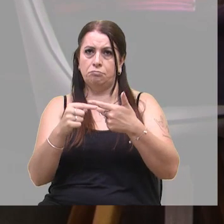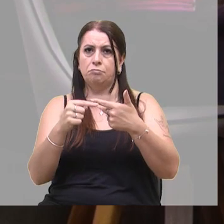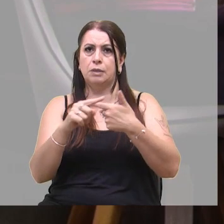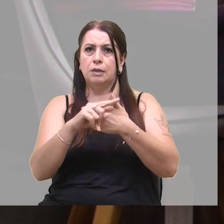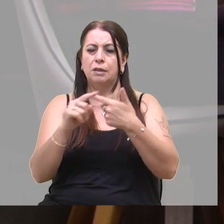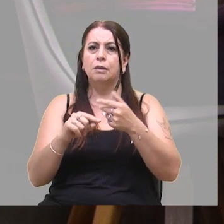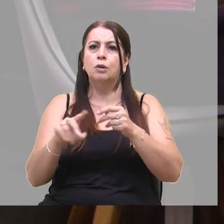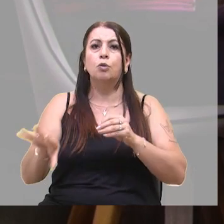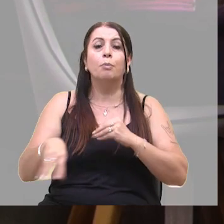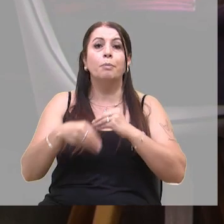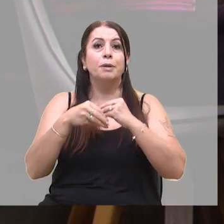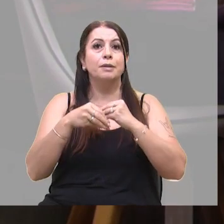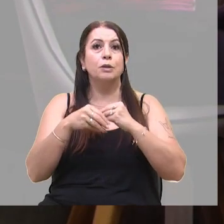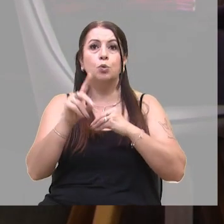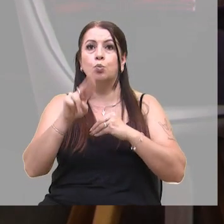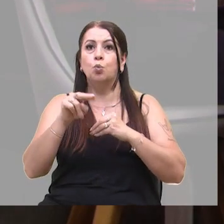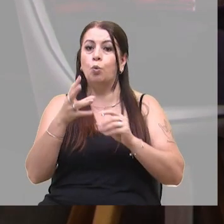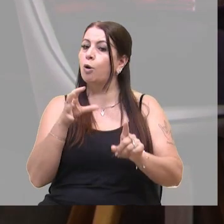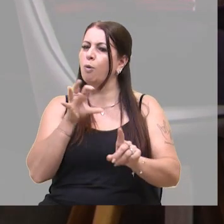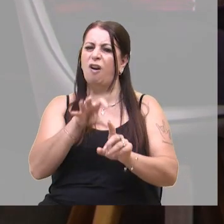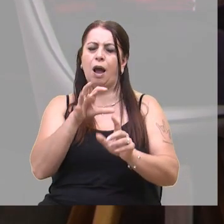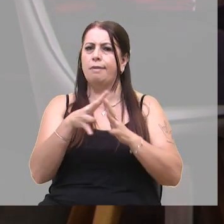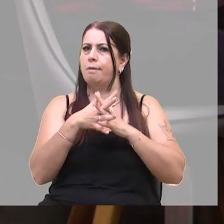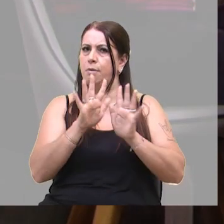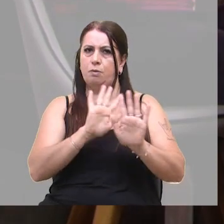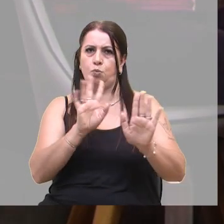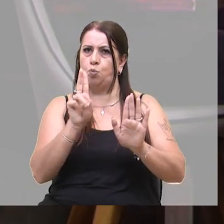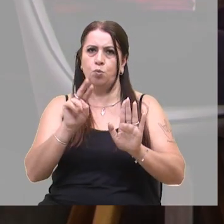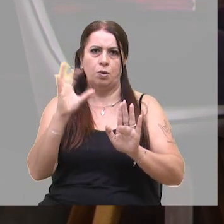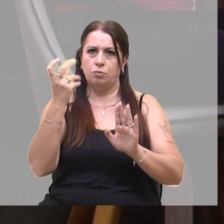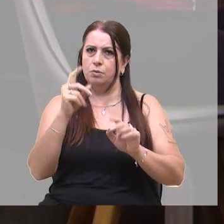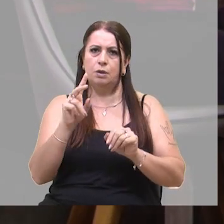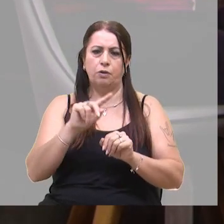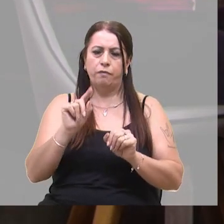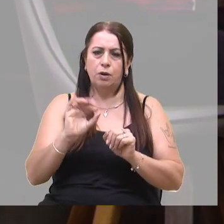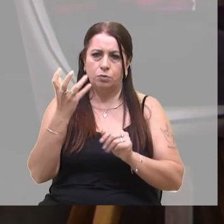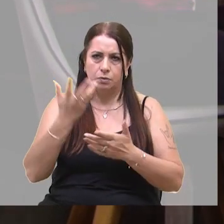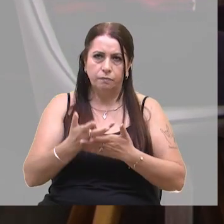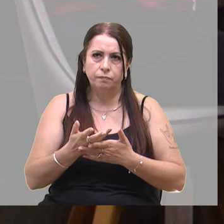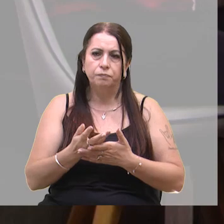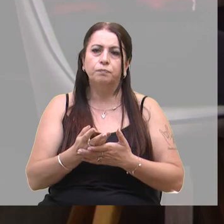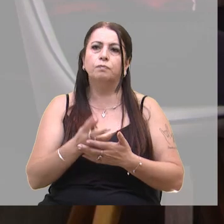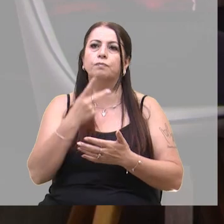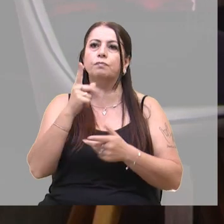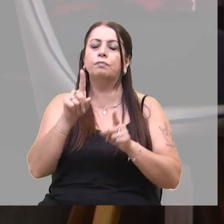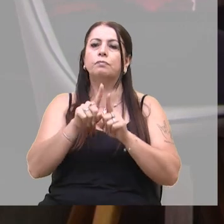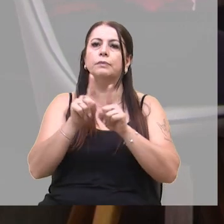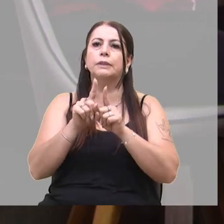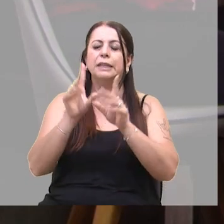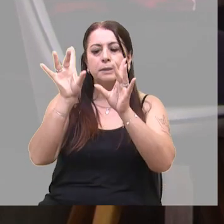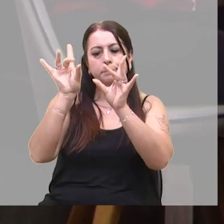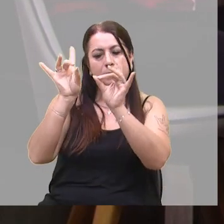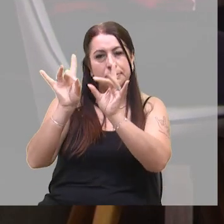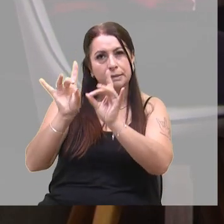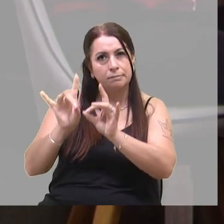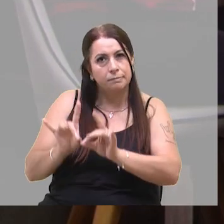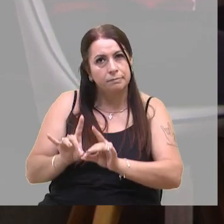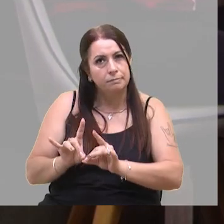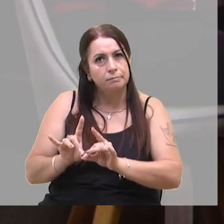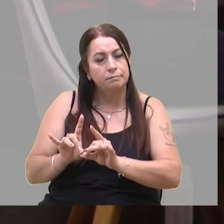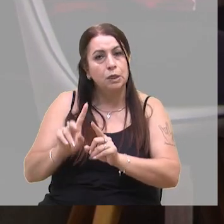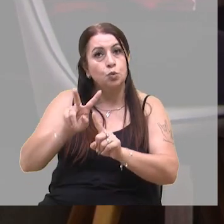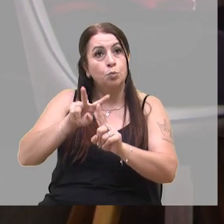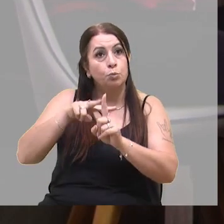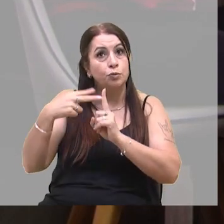dois poderes como complementariedade, mas nunca como interferência. Isso nunca aconteceu, não vai acontecer. Nós vamos entrar melhor ainda